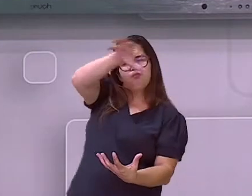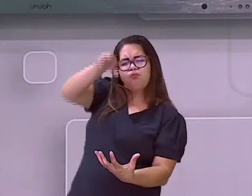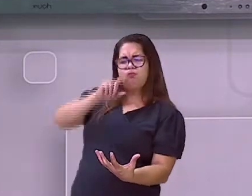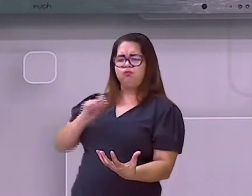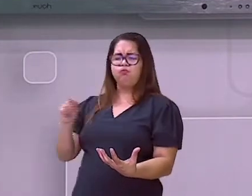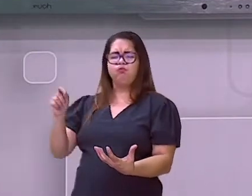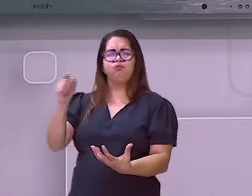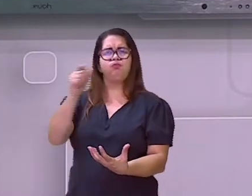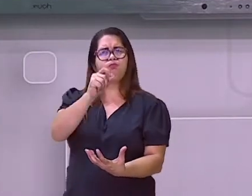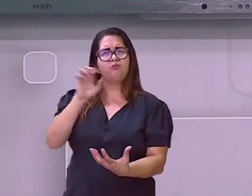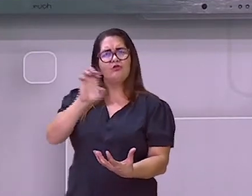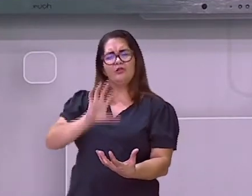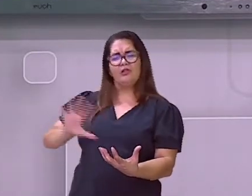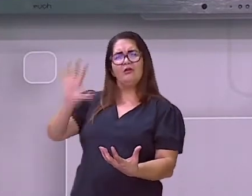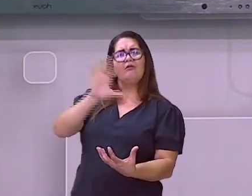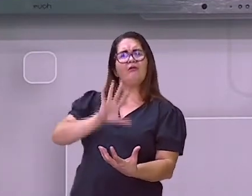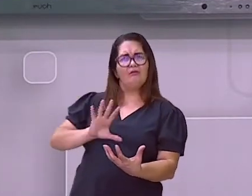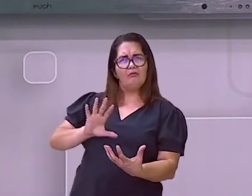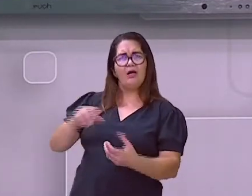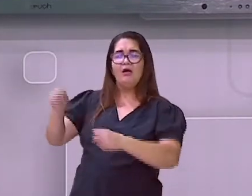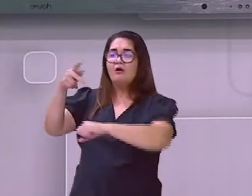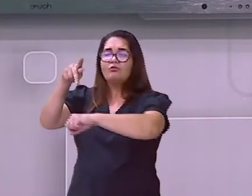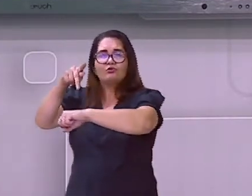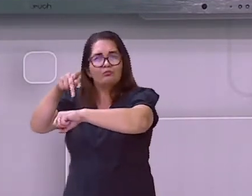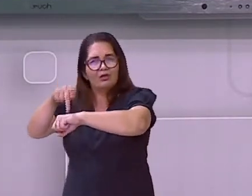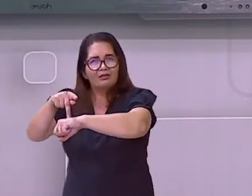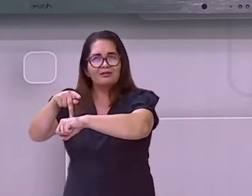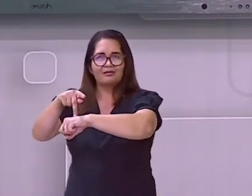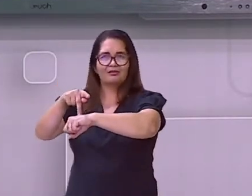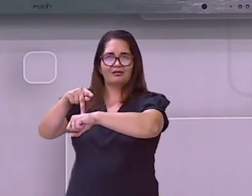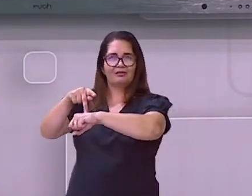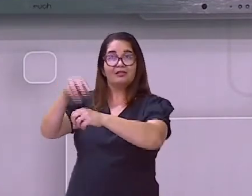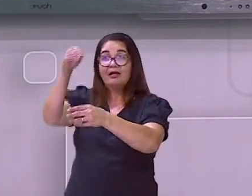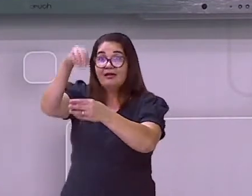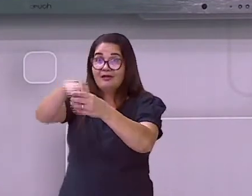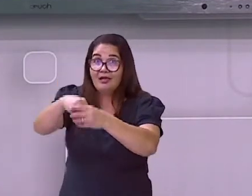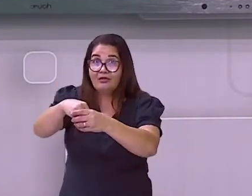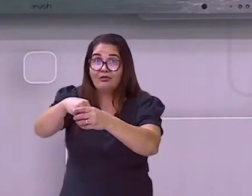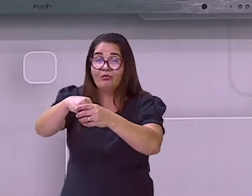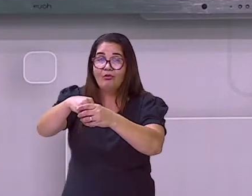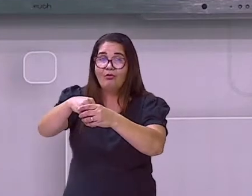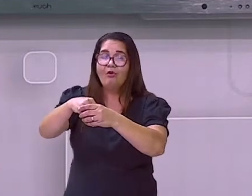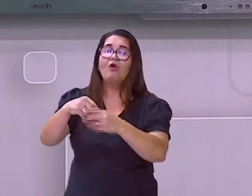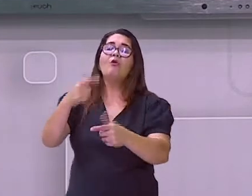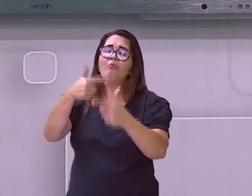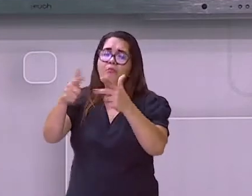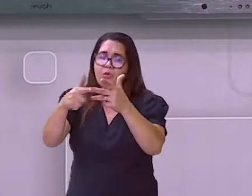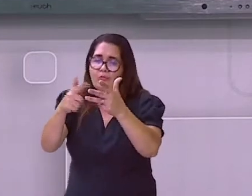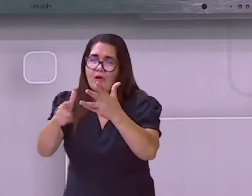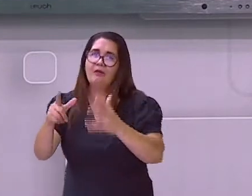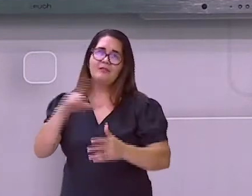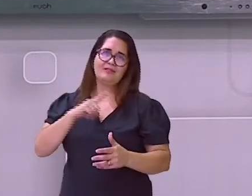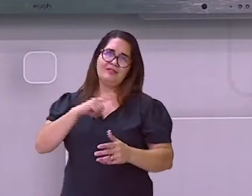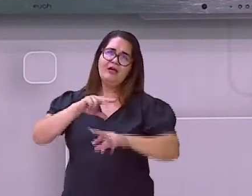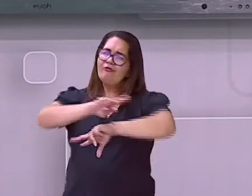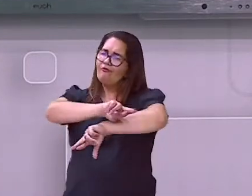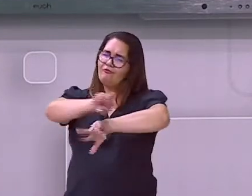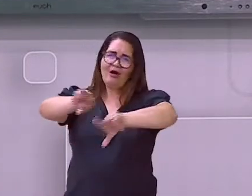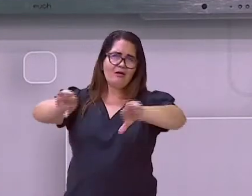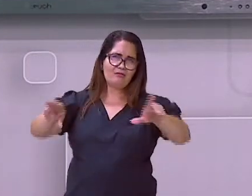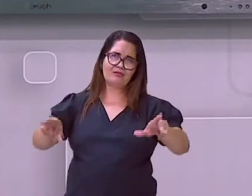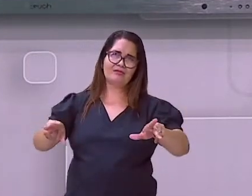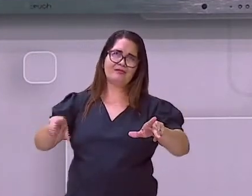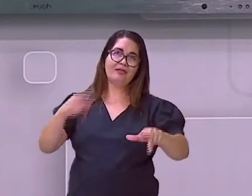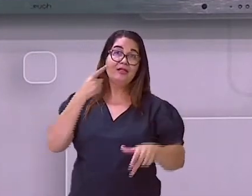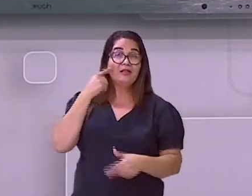eles existem. Ok? Então, esse quadro aqui mostra isso para a